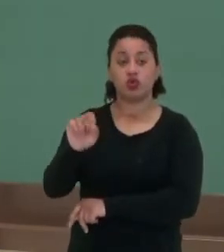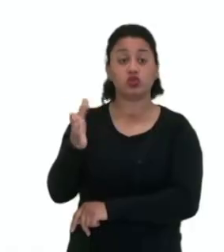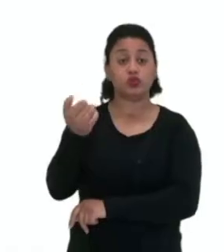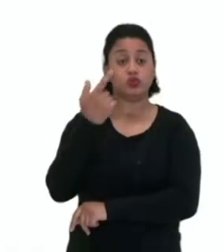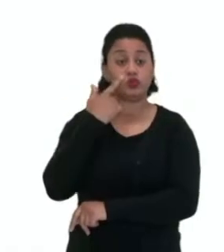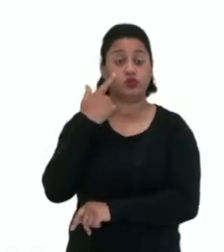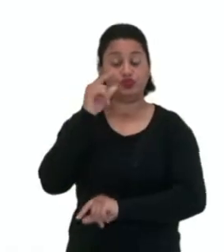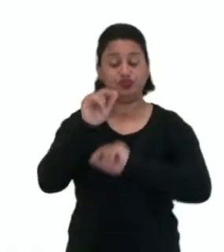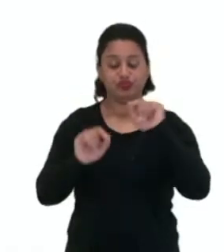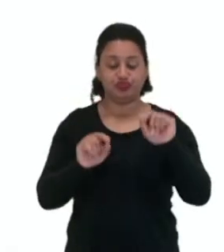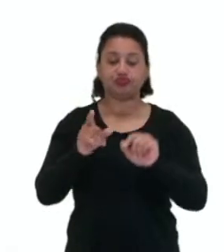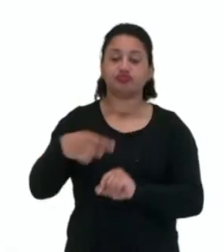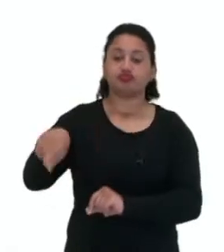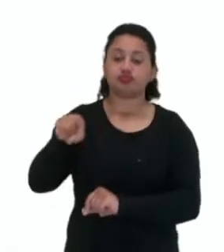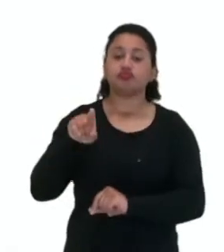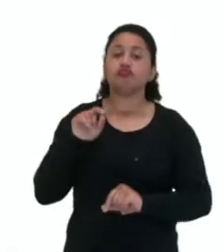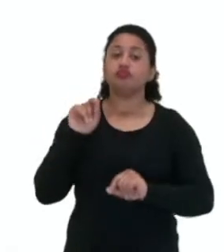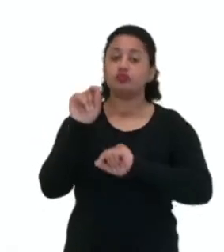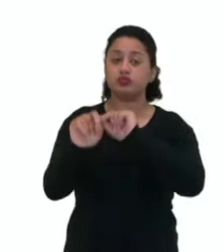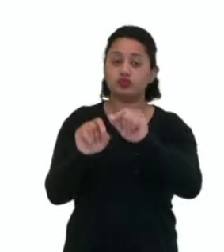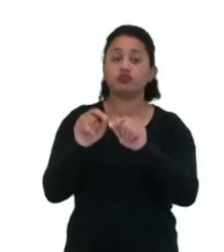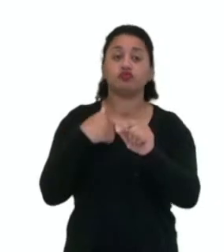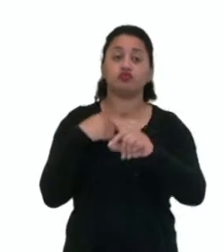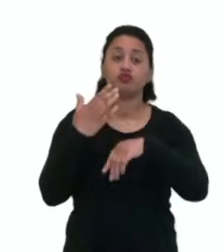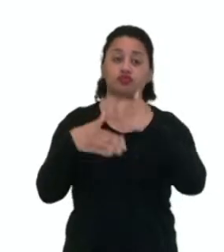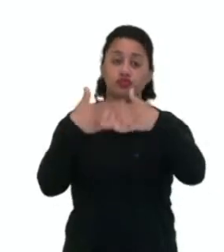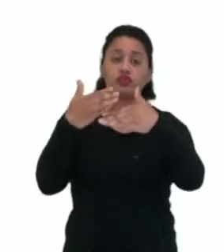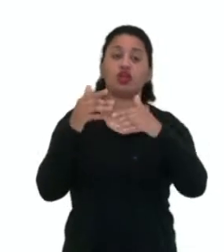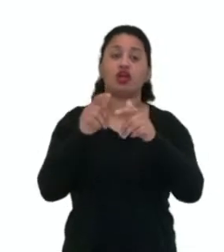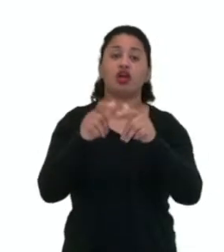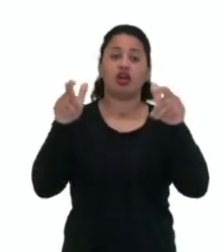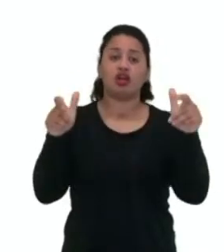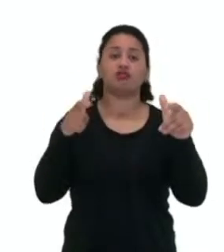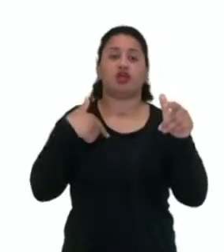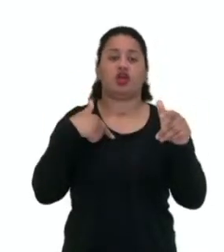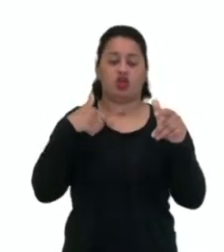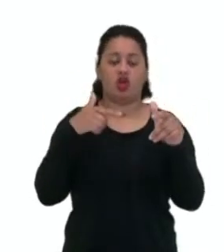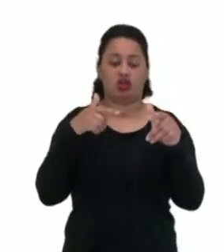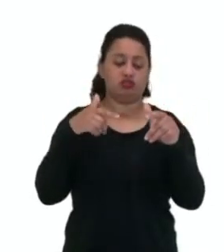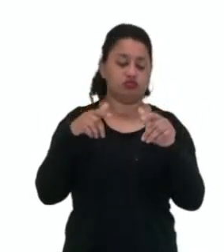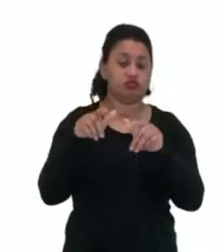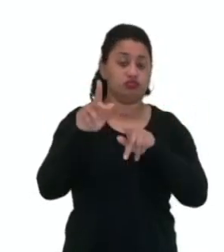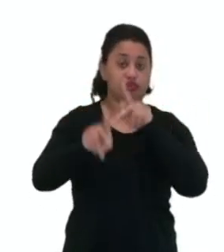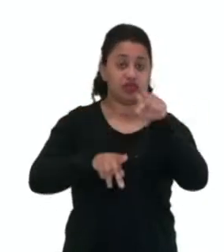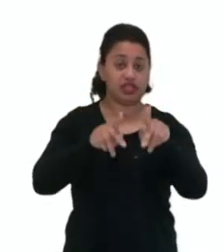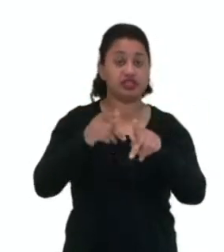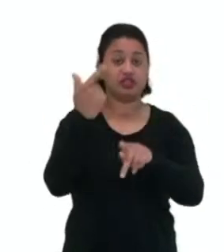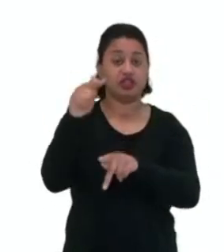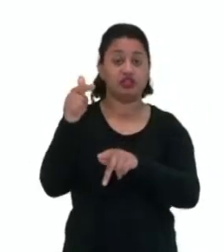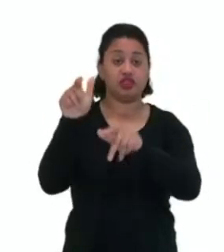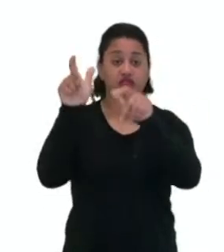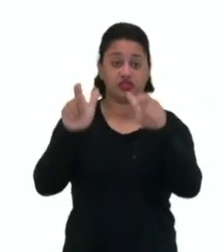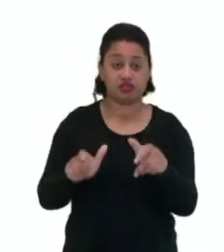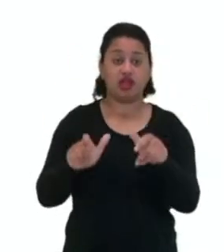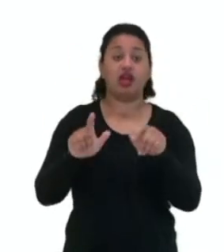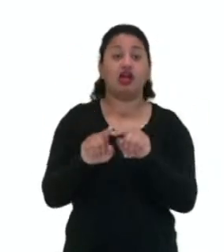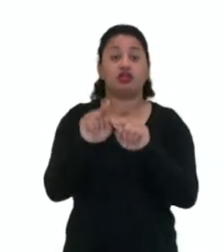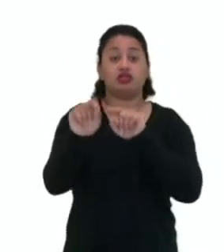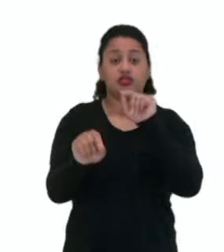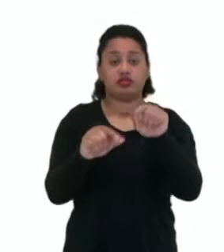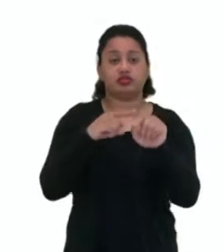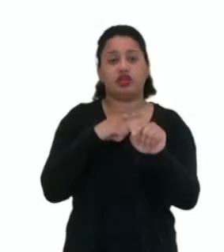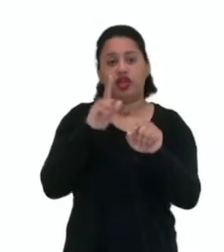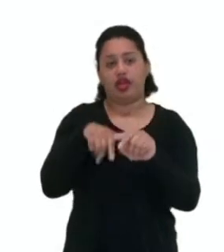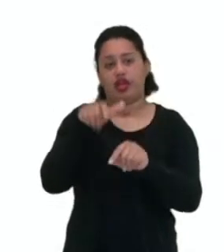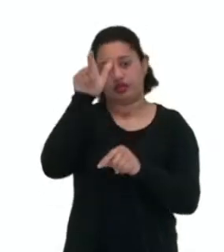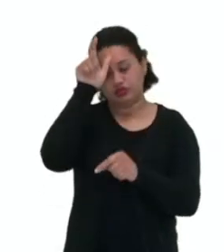ó. Os curdos, eles constroem a maior nação do mundo sem Estado, habitando territórios que atualmente pertencem, como já